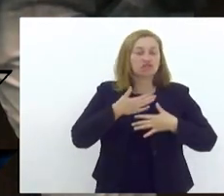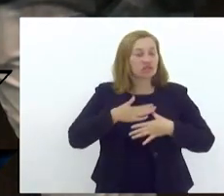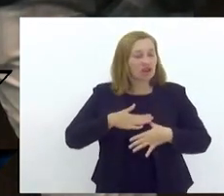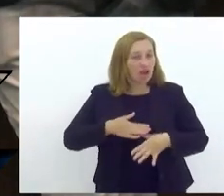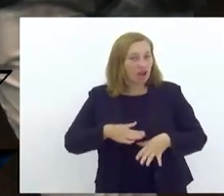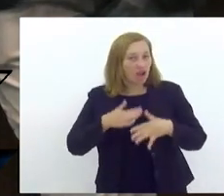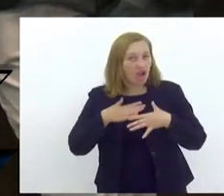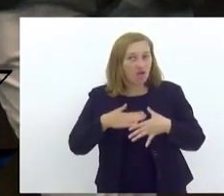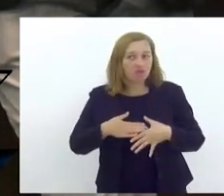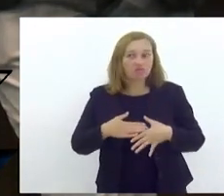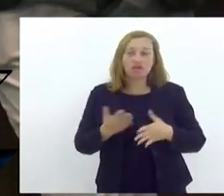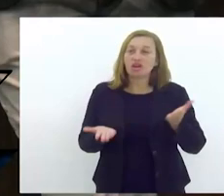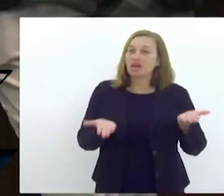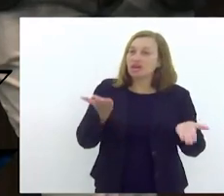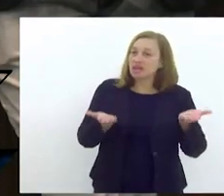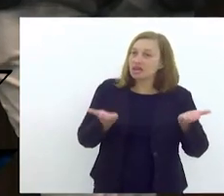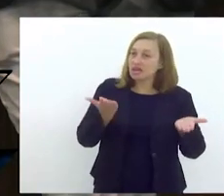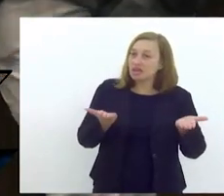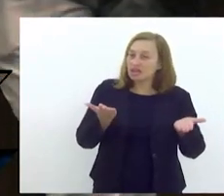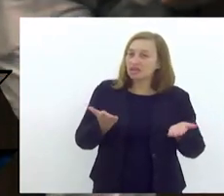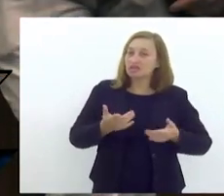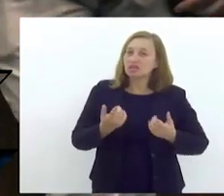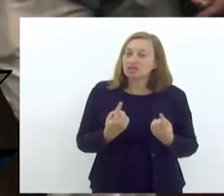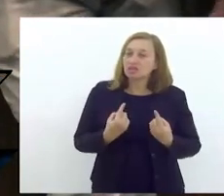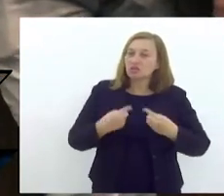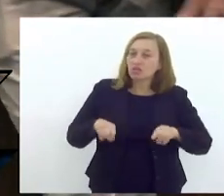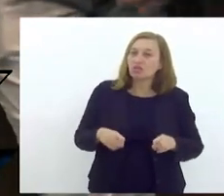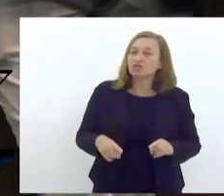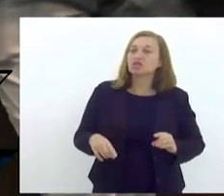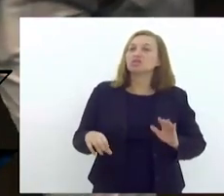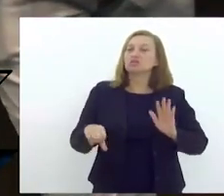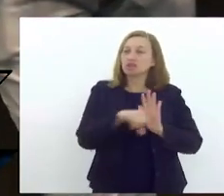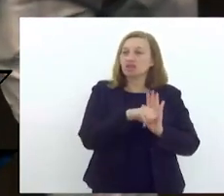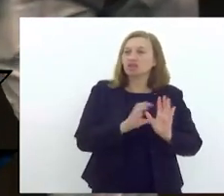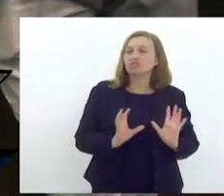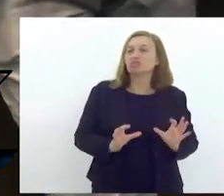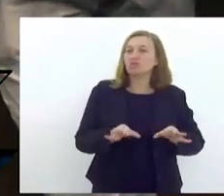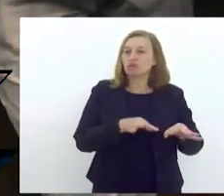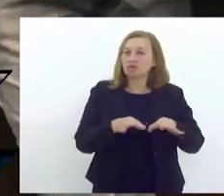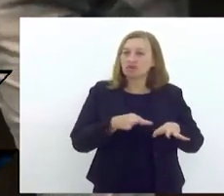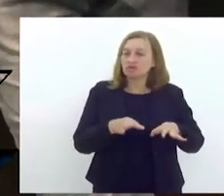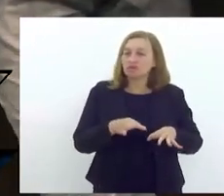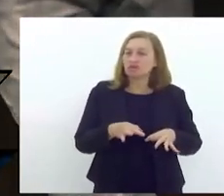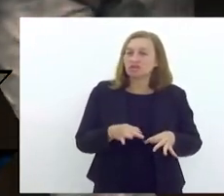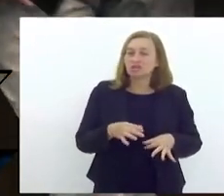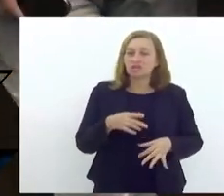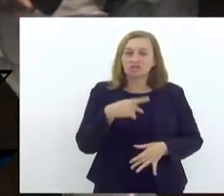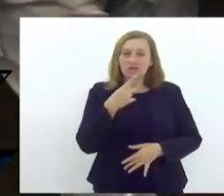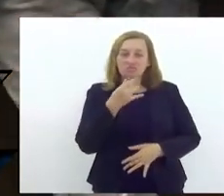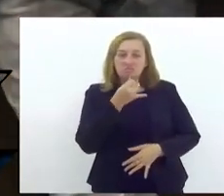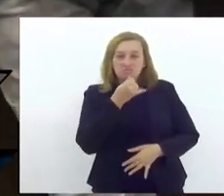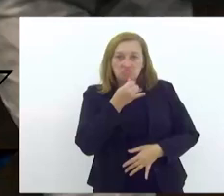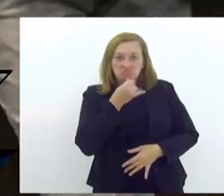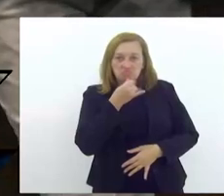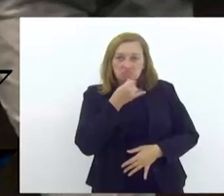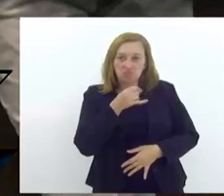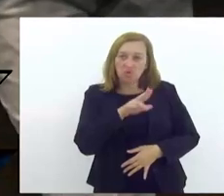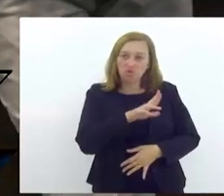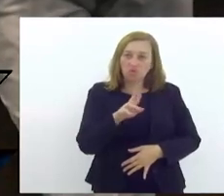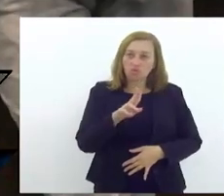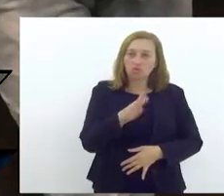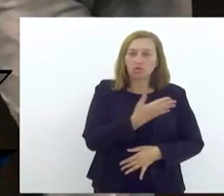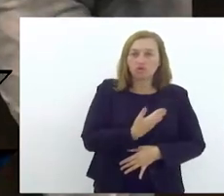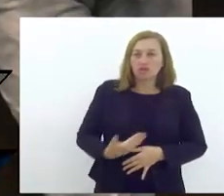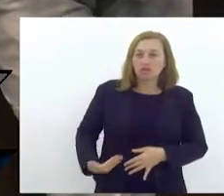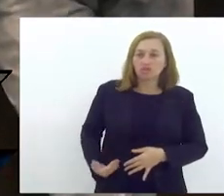de Equilíbrio das Finanças de enfrentamento ao Crime Organizado então aqui meu desagravo em nome do governador Cláudio